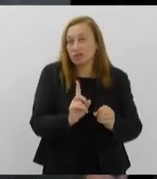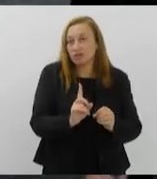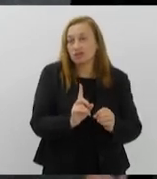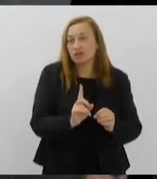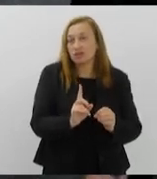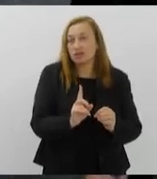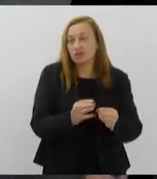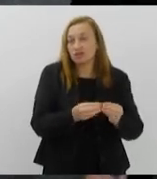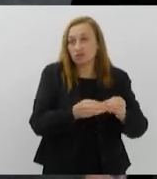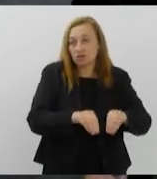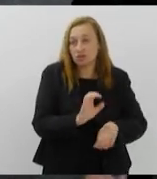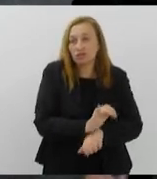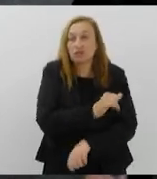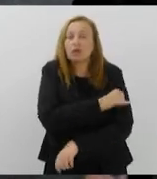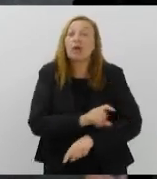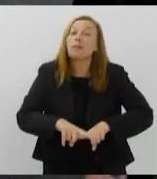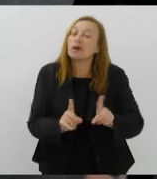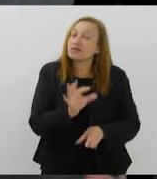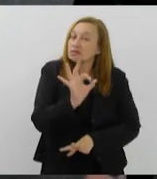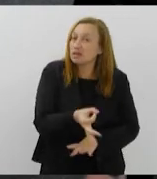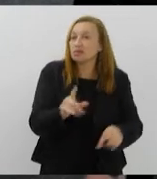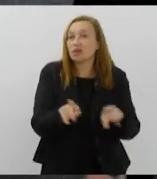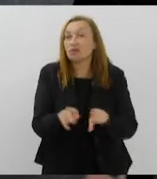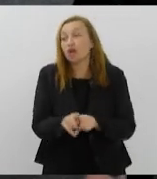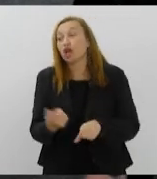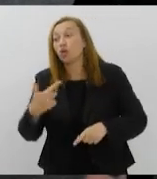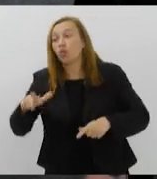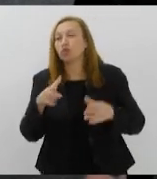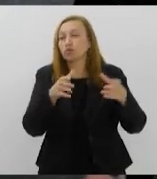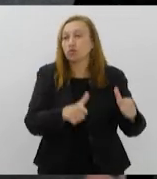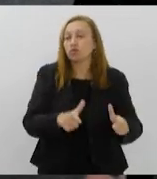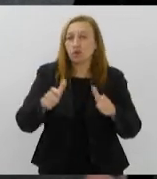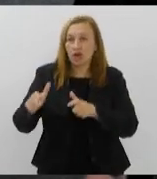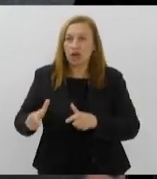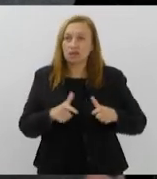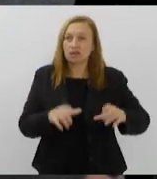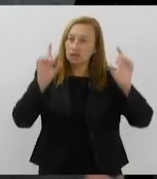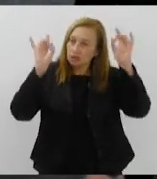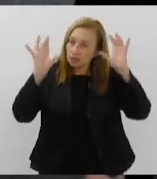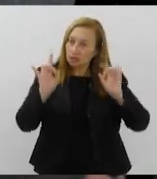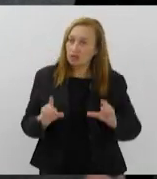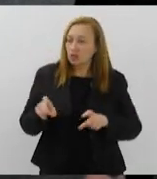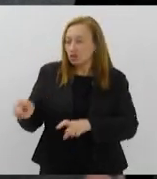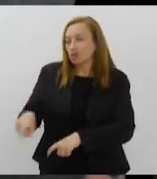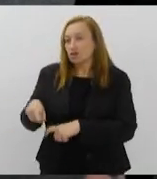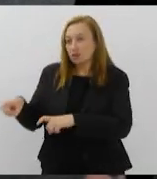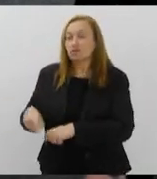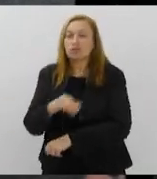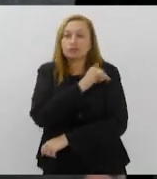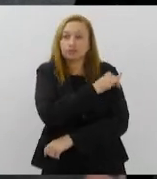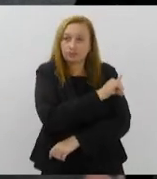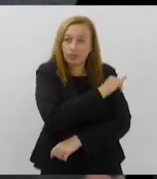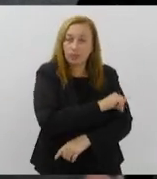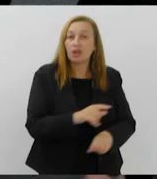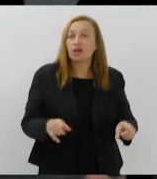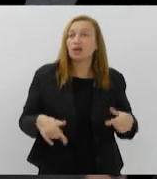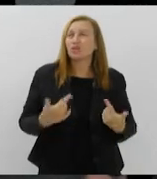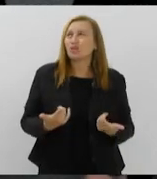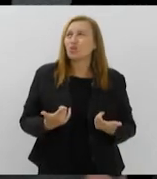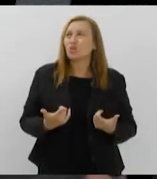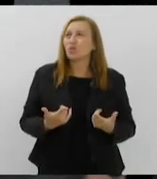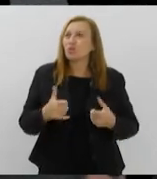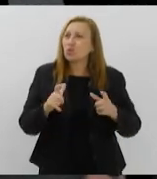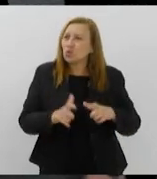Janeiro. Mas é evidente também que outros lugares, em especial interior do Rio de Janeiro, mas lugares que não são